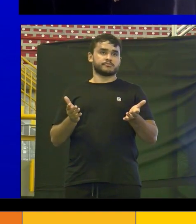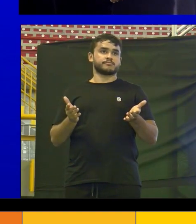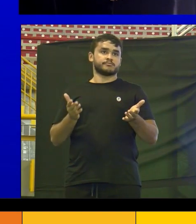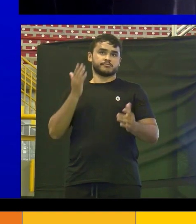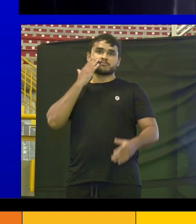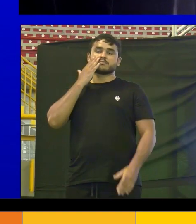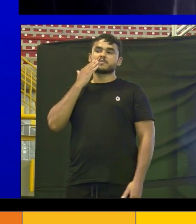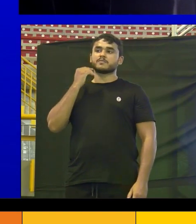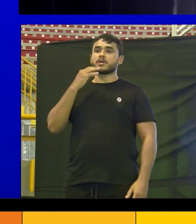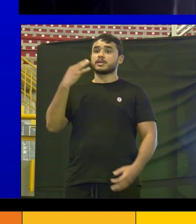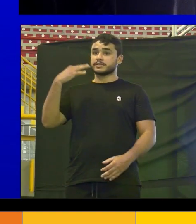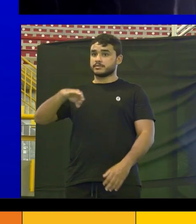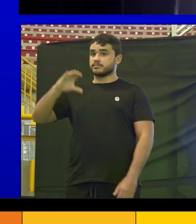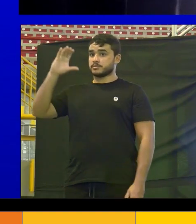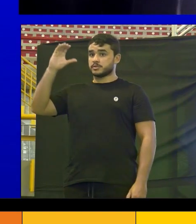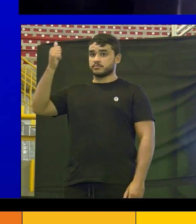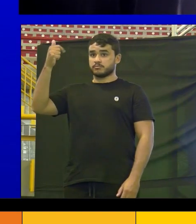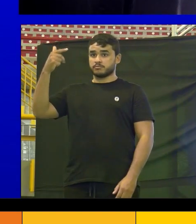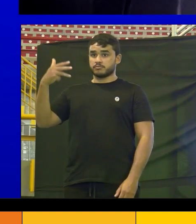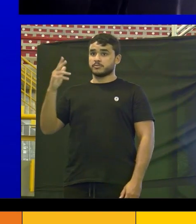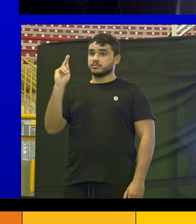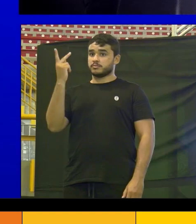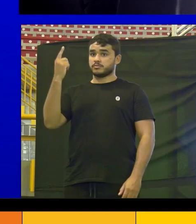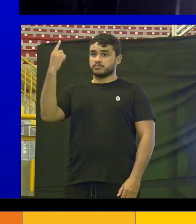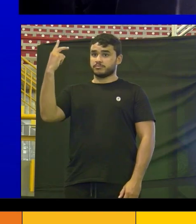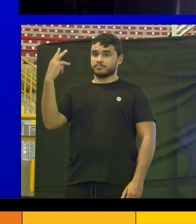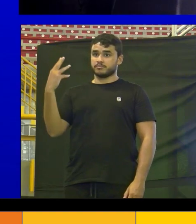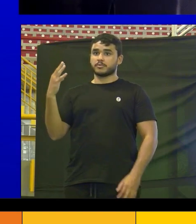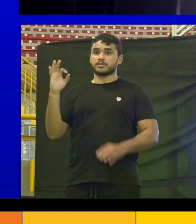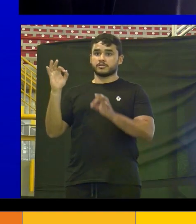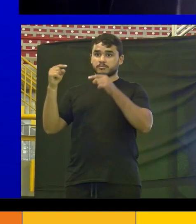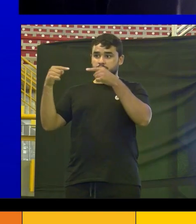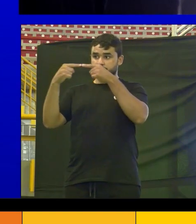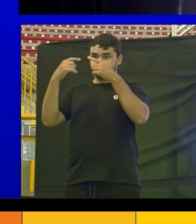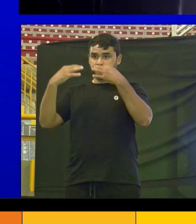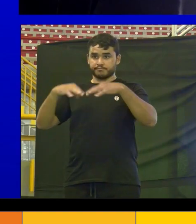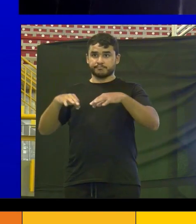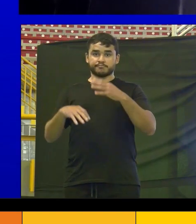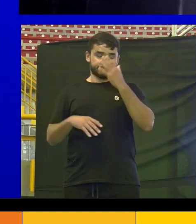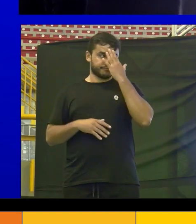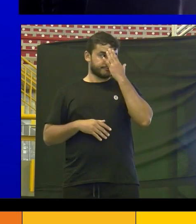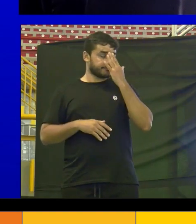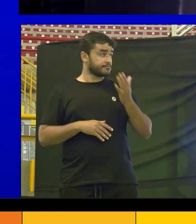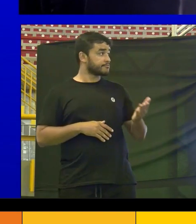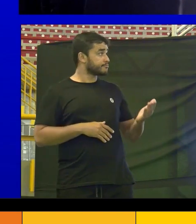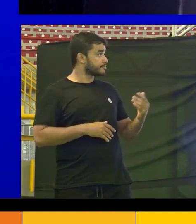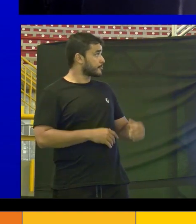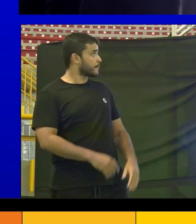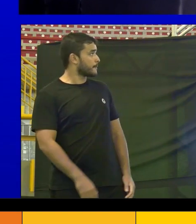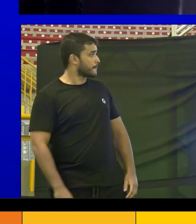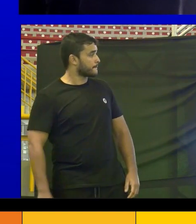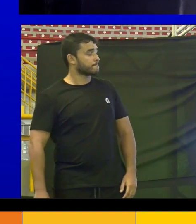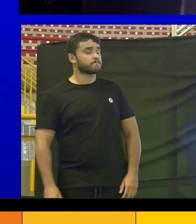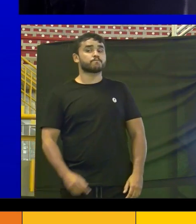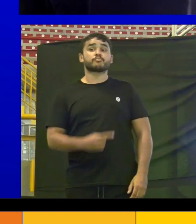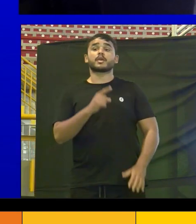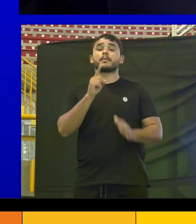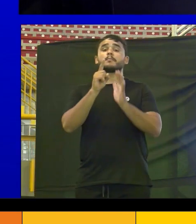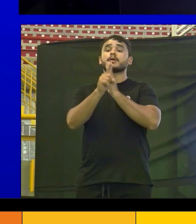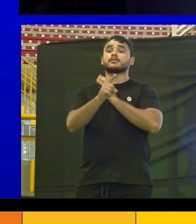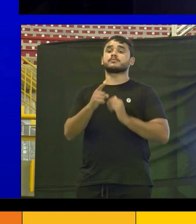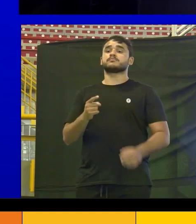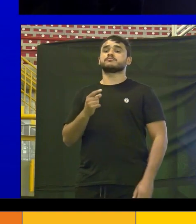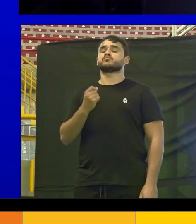habilidades, tá? Agora, olha só, essa questão, ela nos diz o seguinte, ó. Em um mês, uma loja